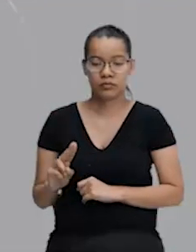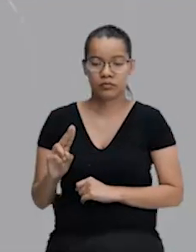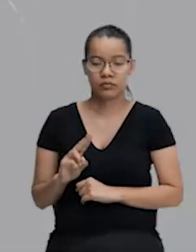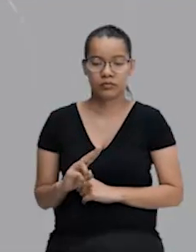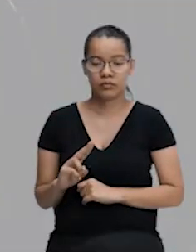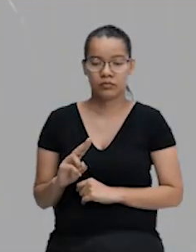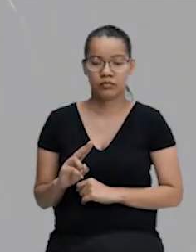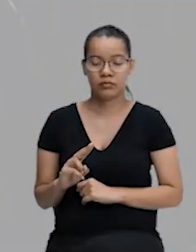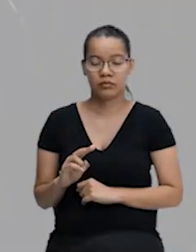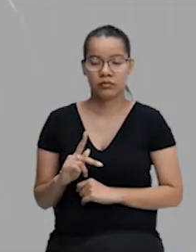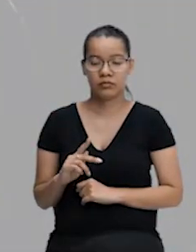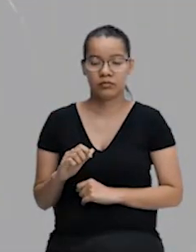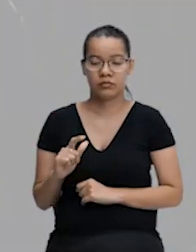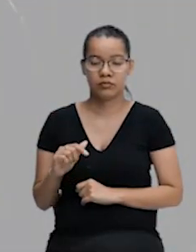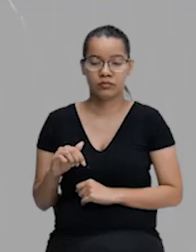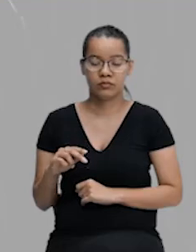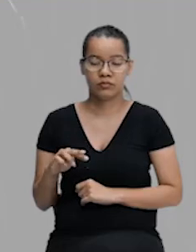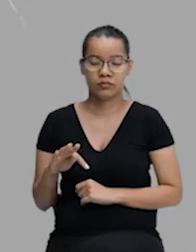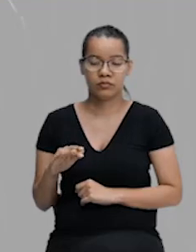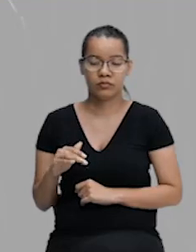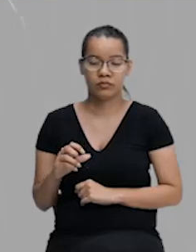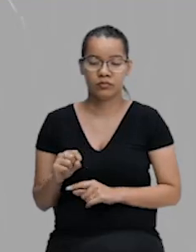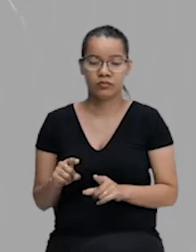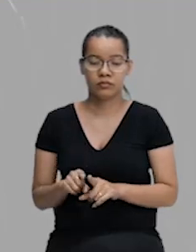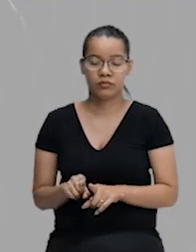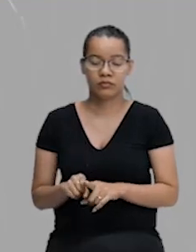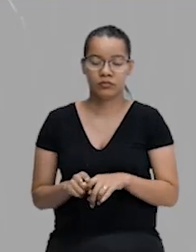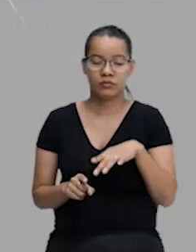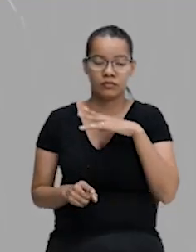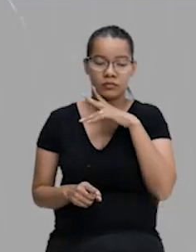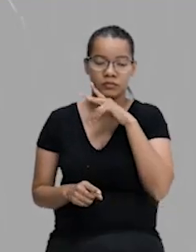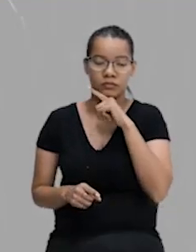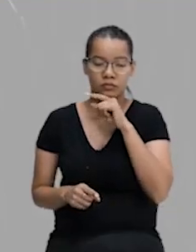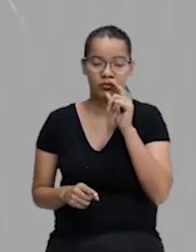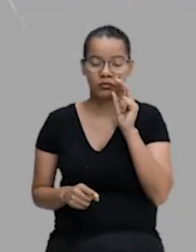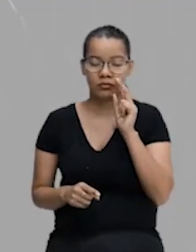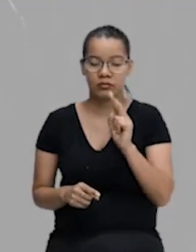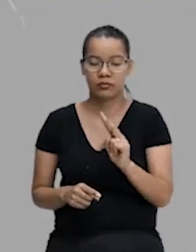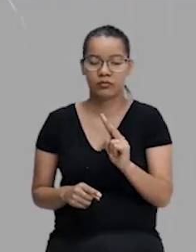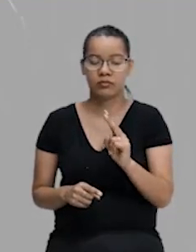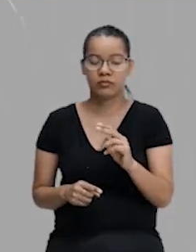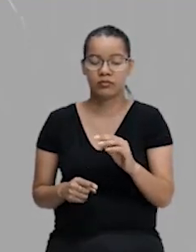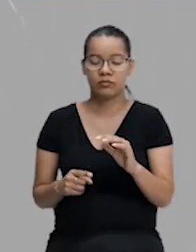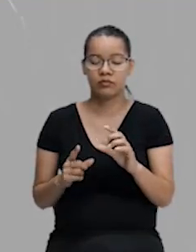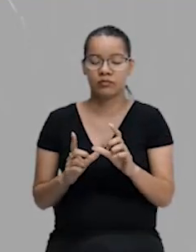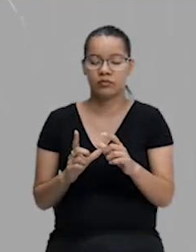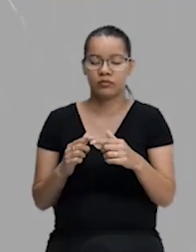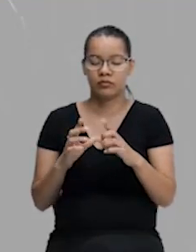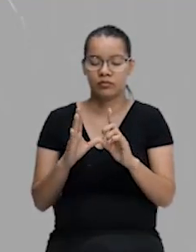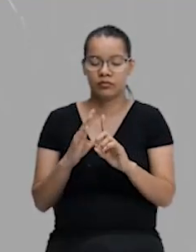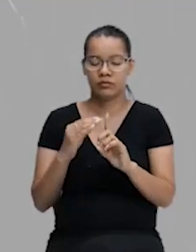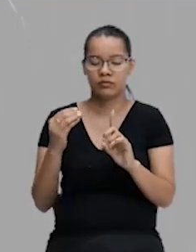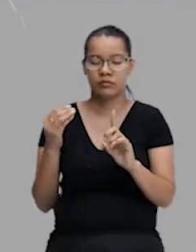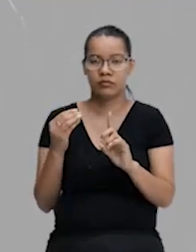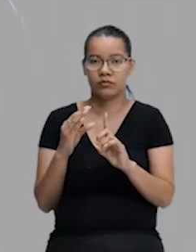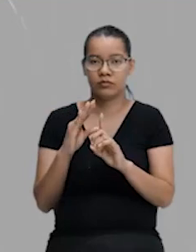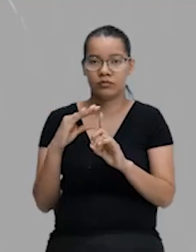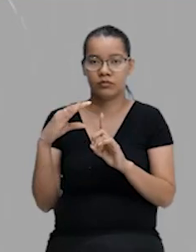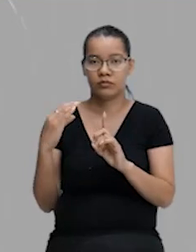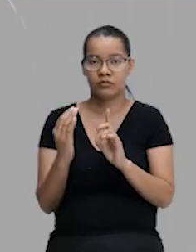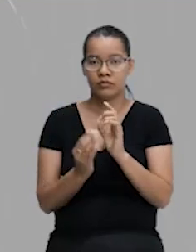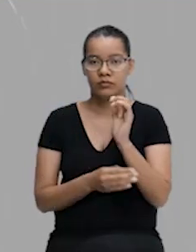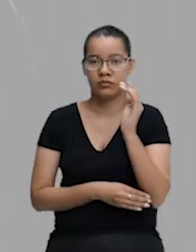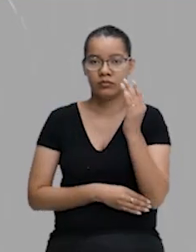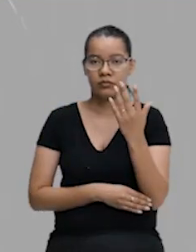trouxe aqui a figura de uma folhinha, né? Acho que você já observou isso, né? Após uma chuva, as folhas, né,